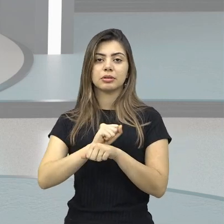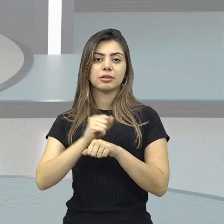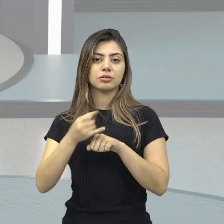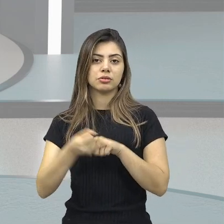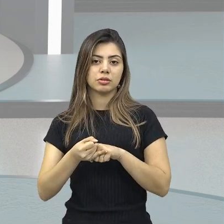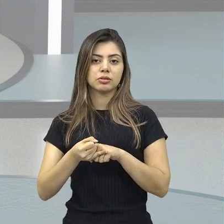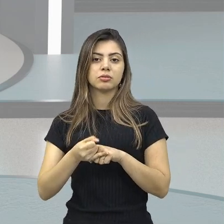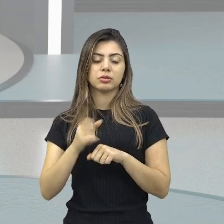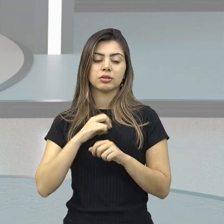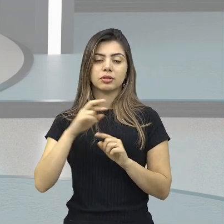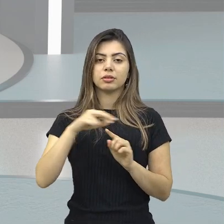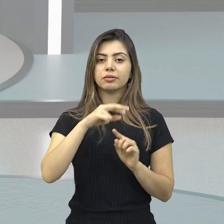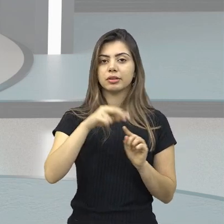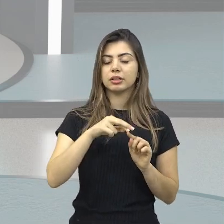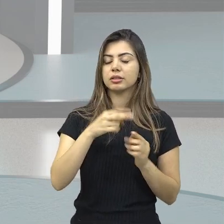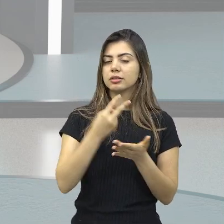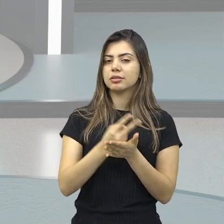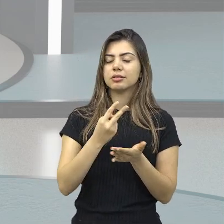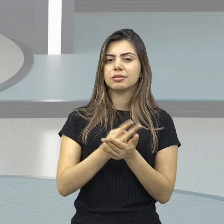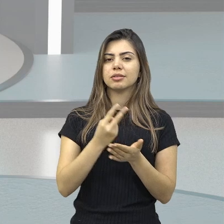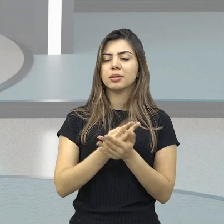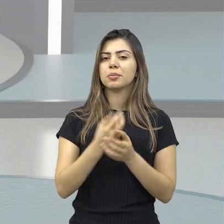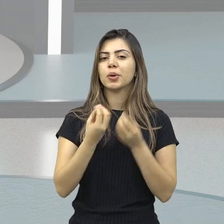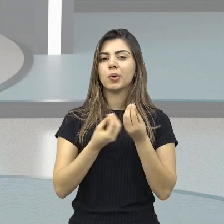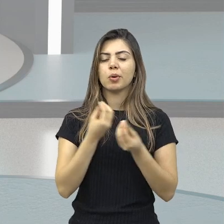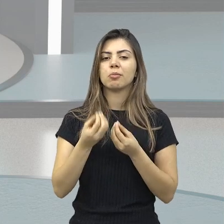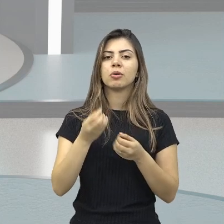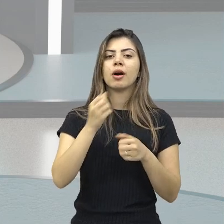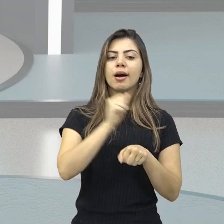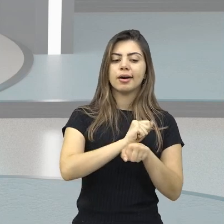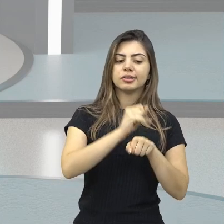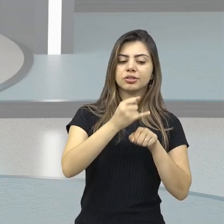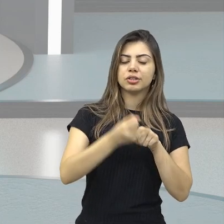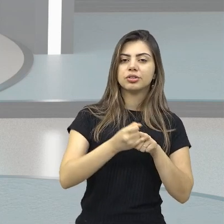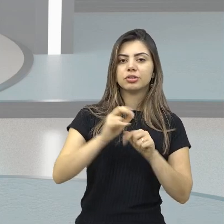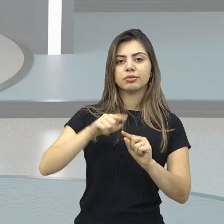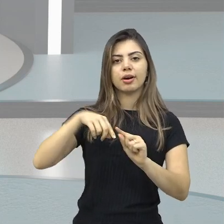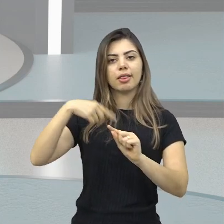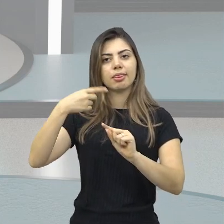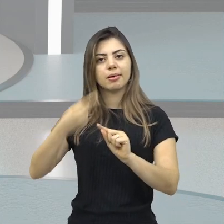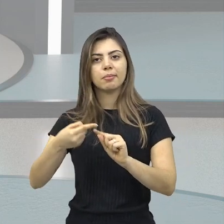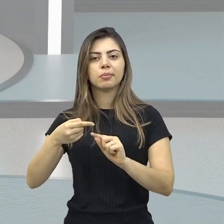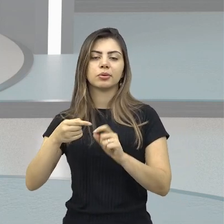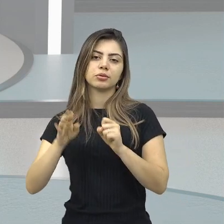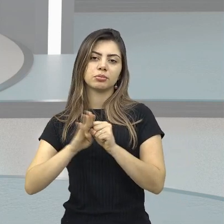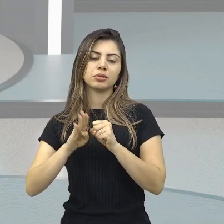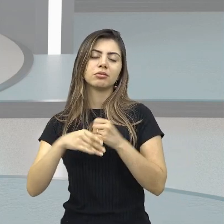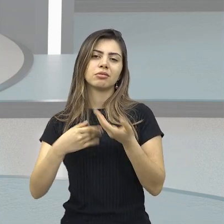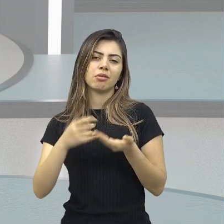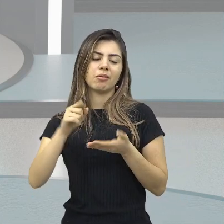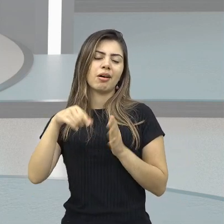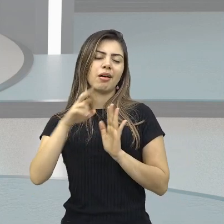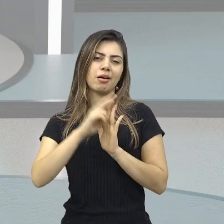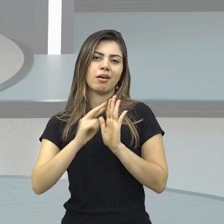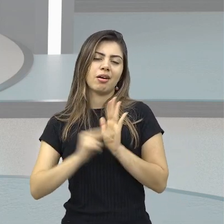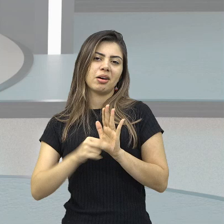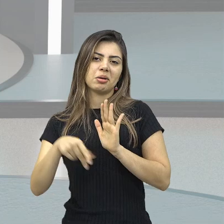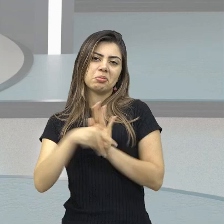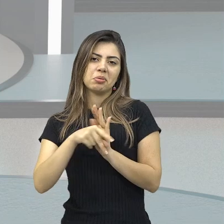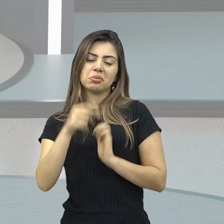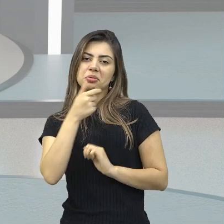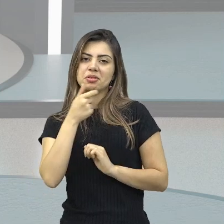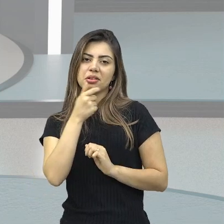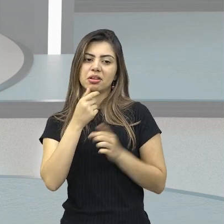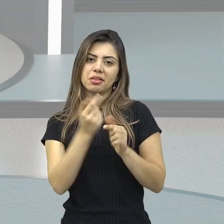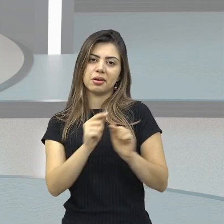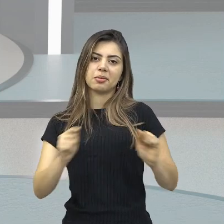adjetivo qualificando o substantivo, ele vem antes, tá certo? Então, a qualidade vem antes do substantivo. É uma regra de estrutura de língua mesmo, tá?